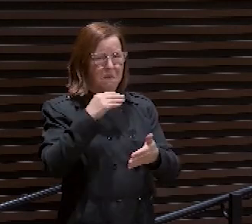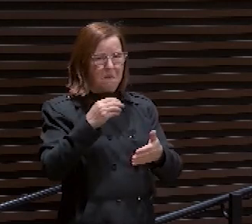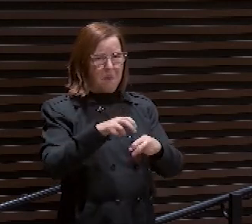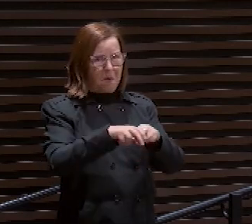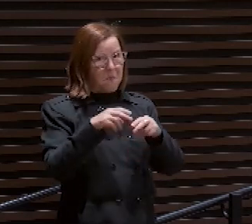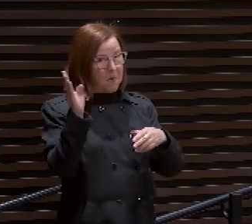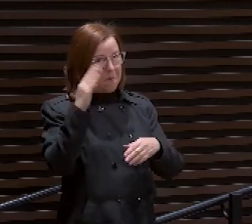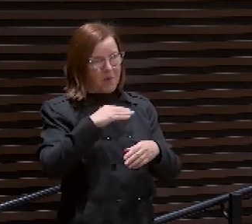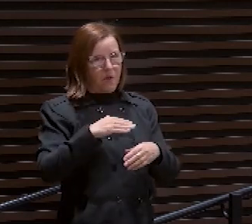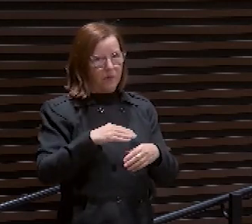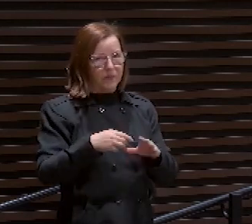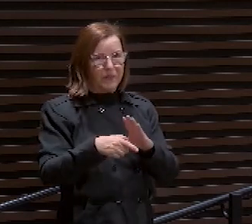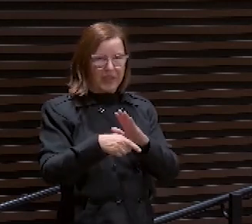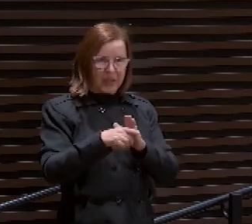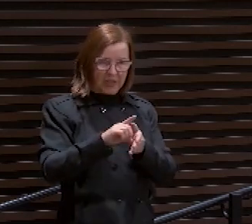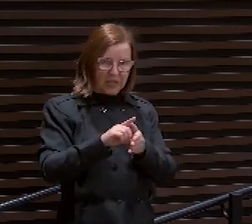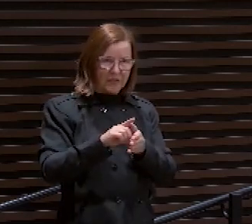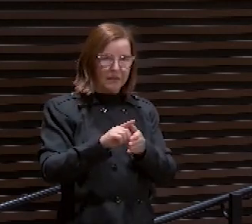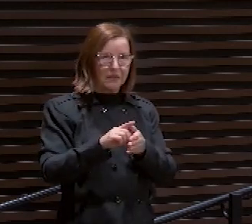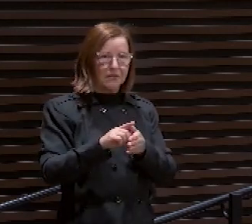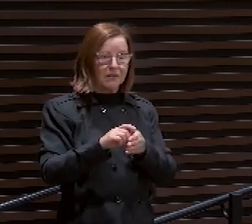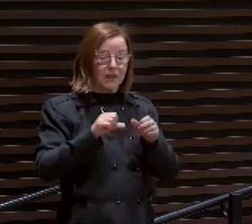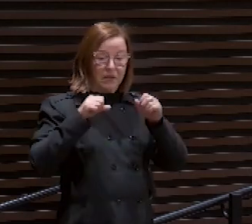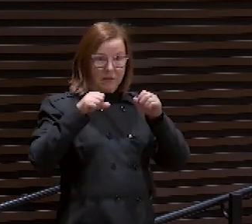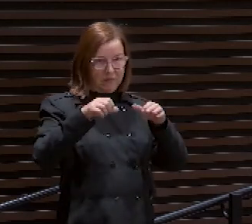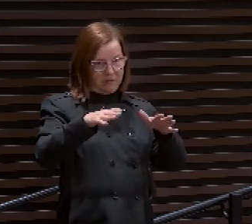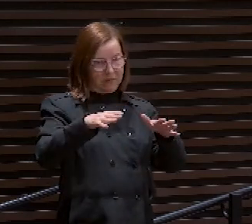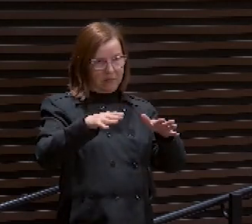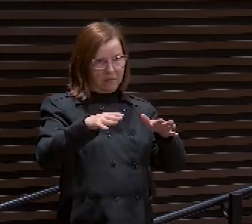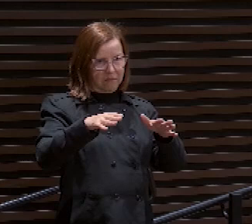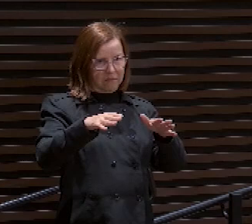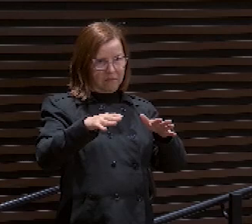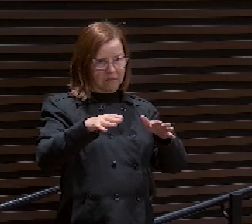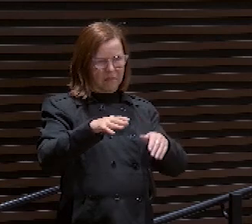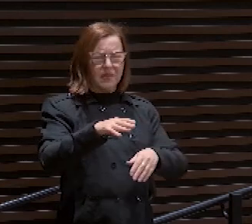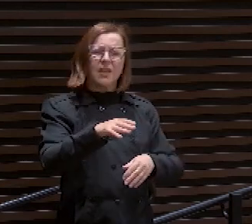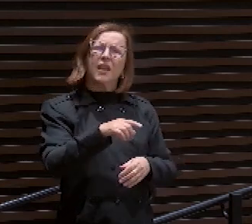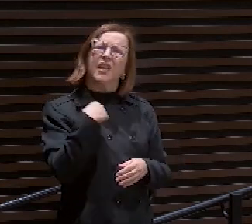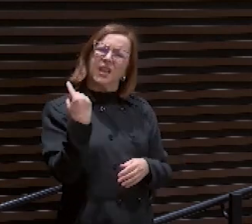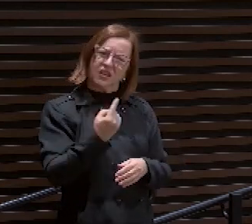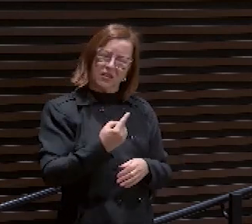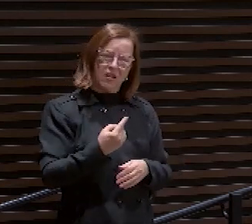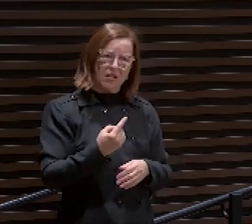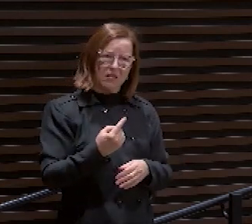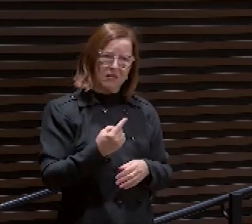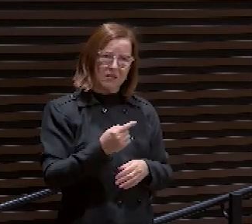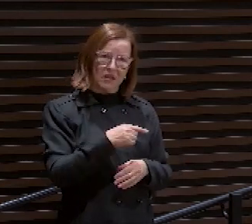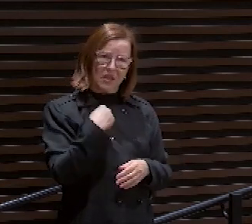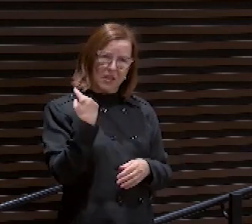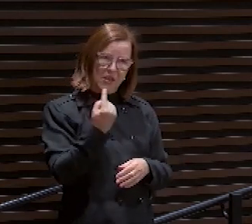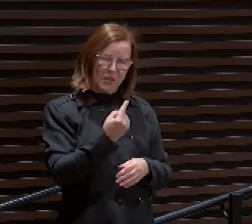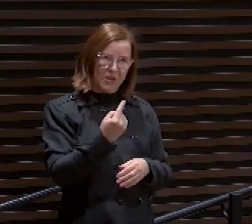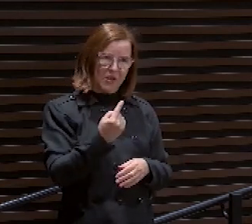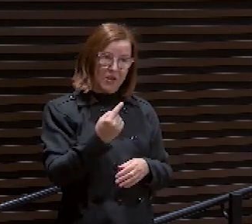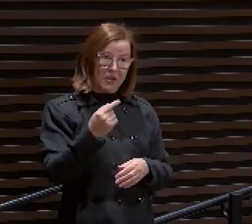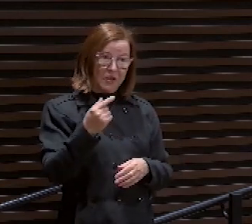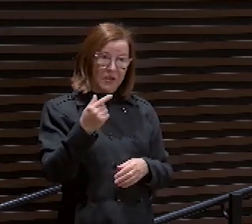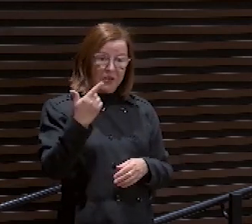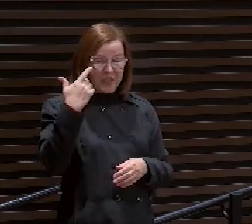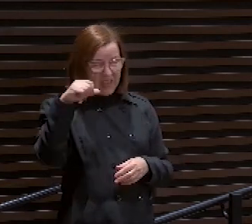pelo contrário, bem dizendo. E nós? Será que nós temos vencido o mal com o